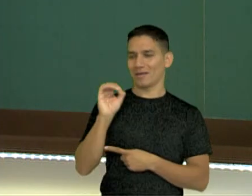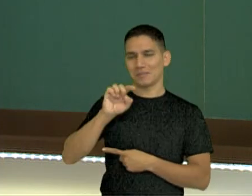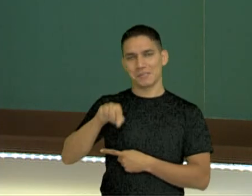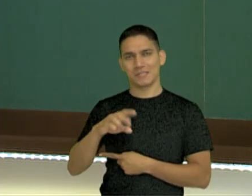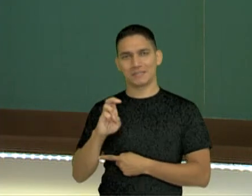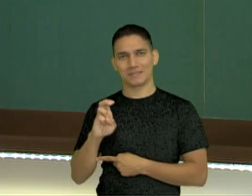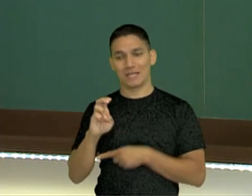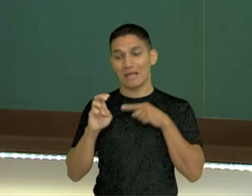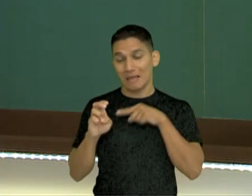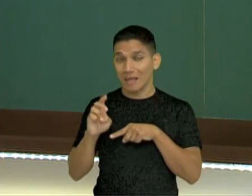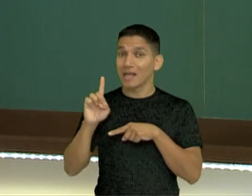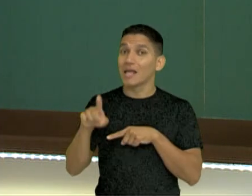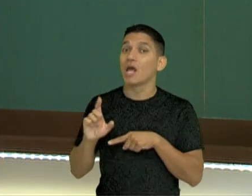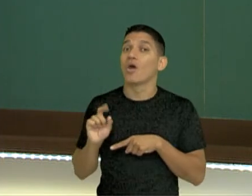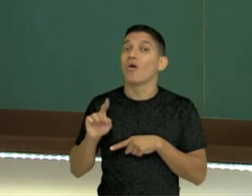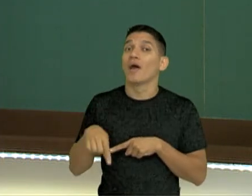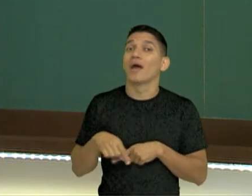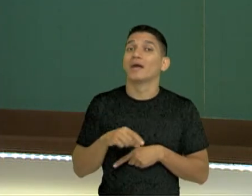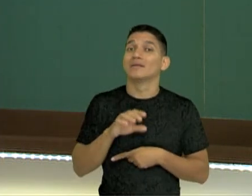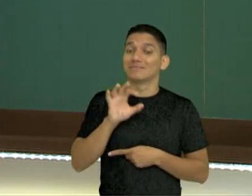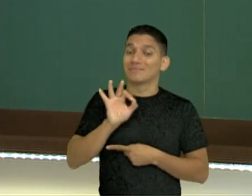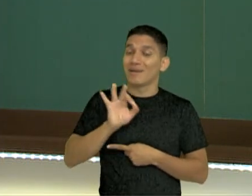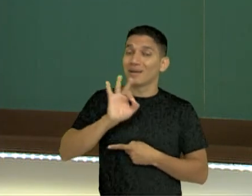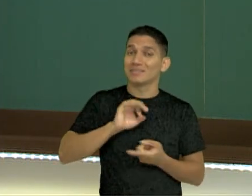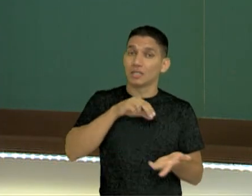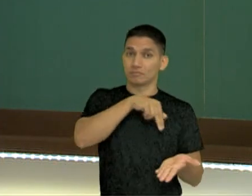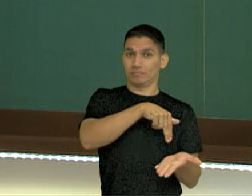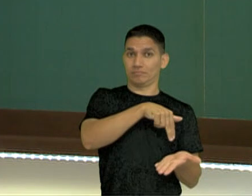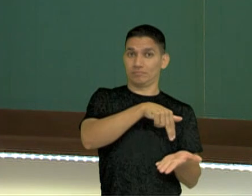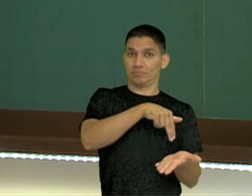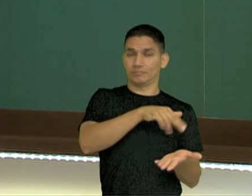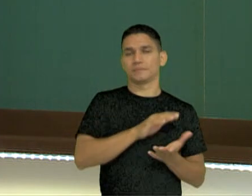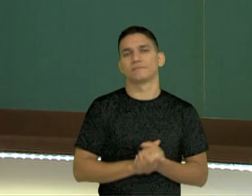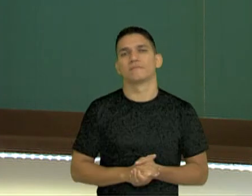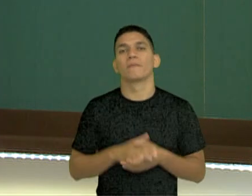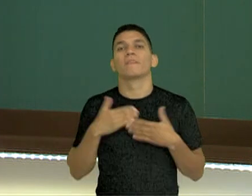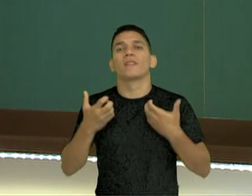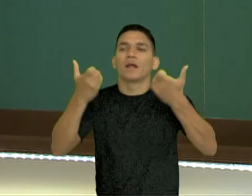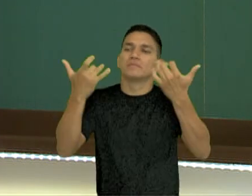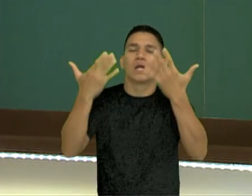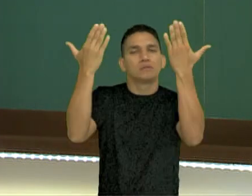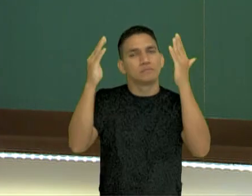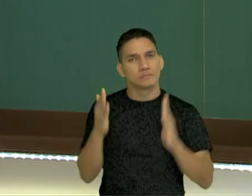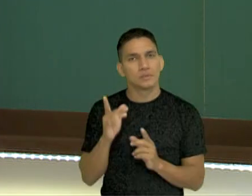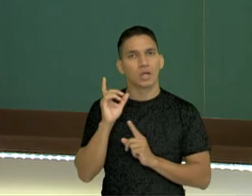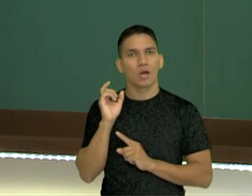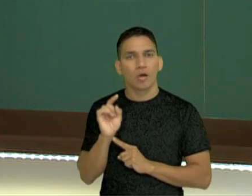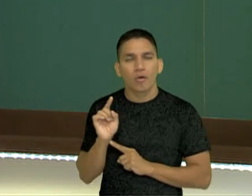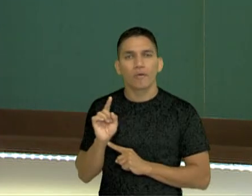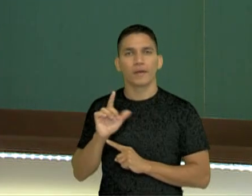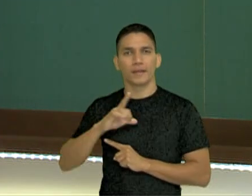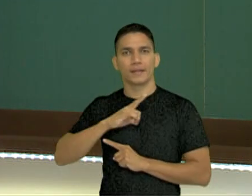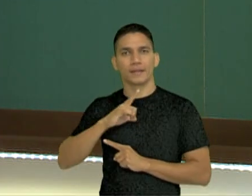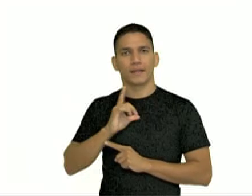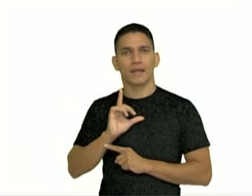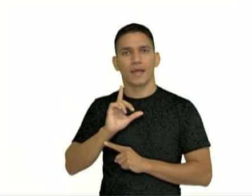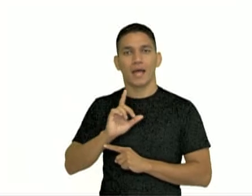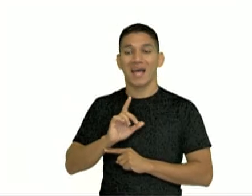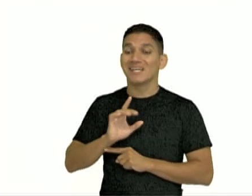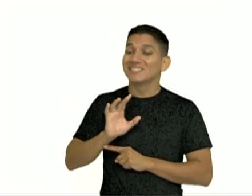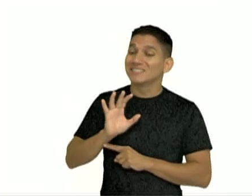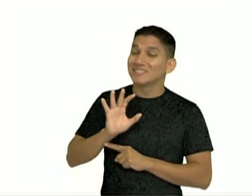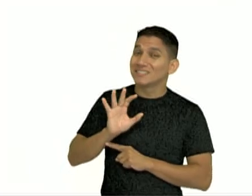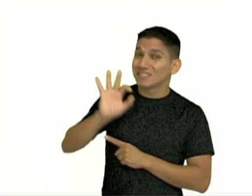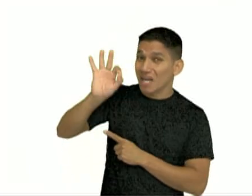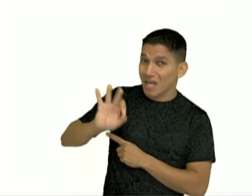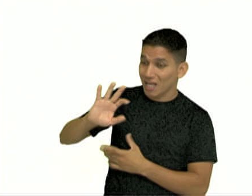nós vai ser a taxa nominal. Então, fazendo a anualização dela aqui, nós vamos ter uma taxa efetiva,